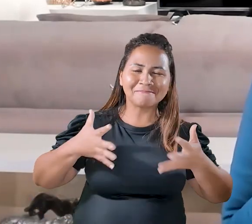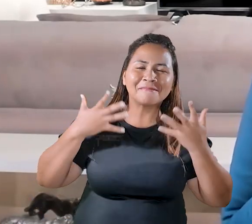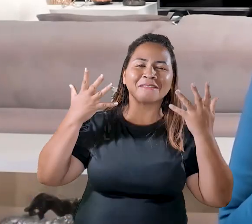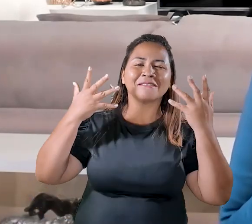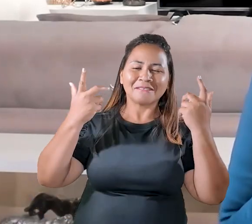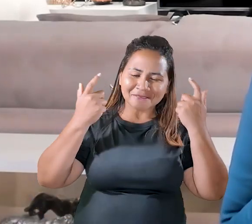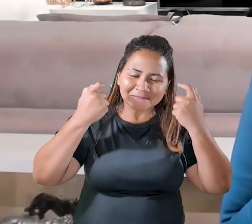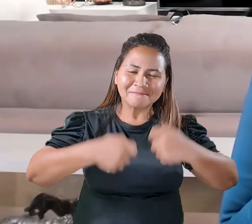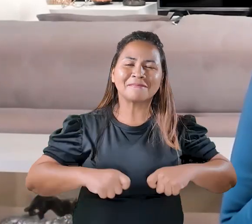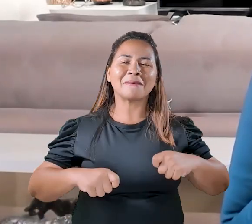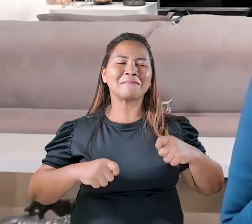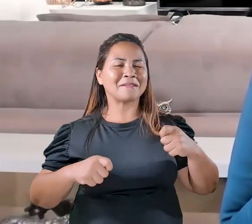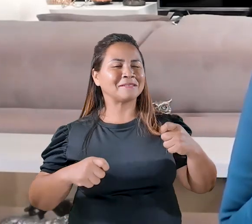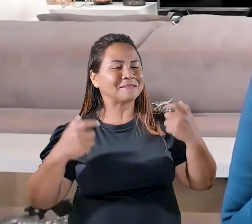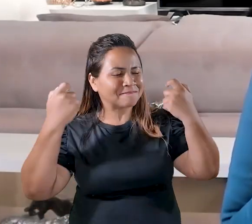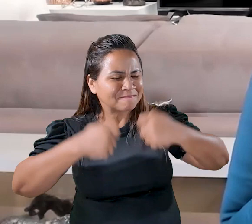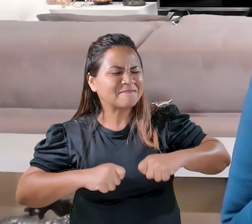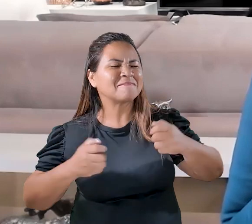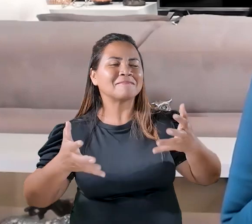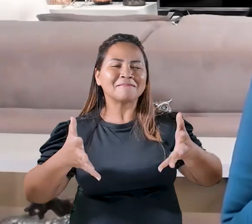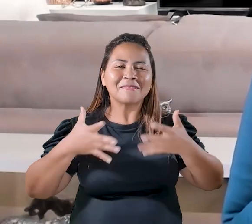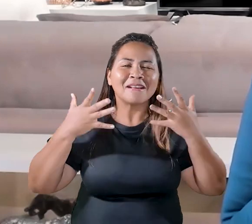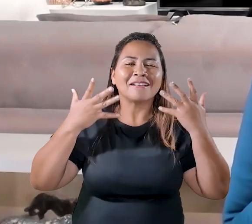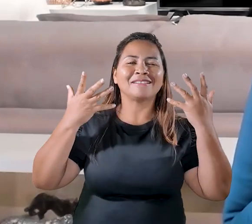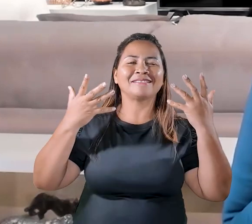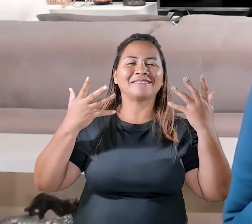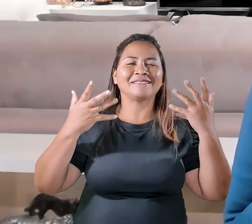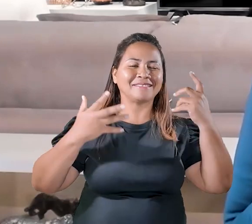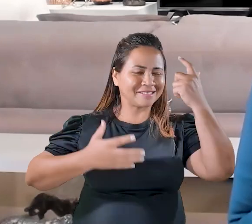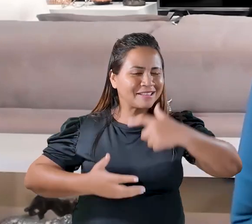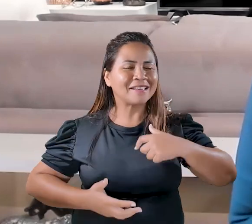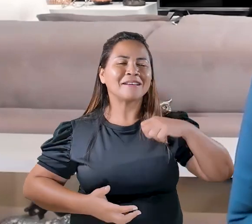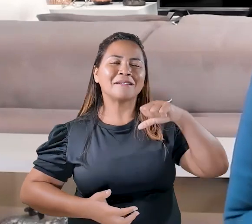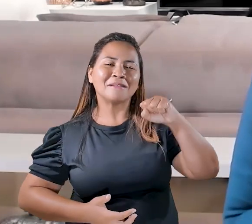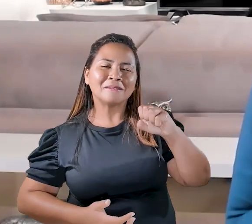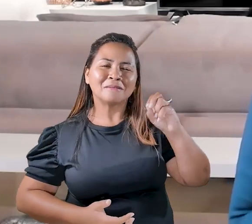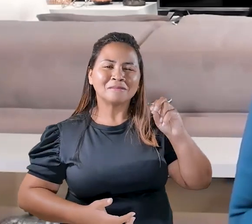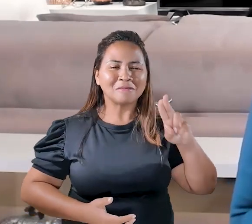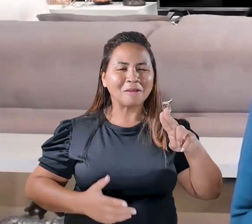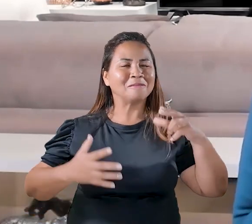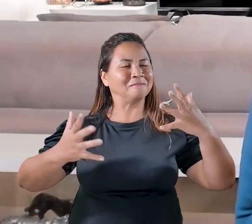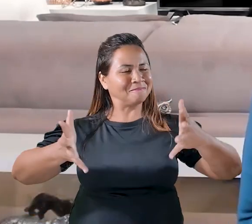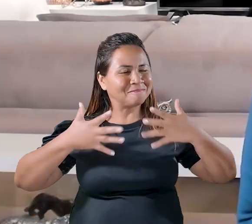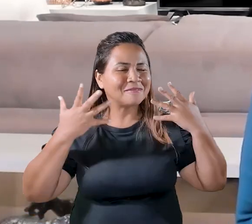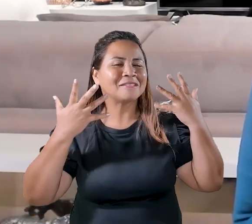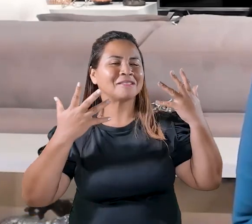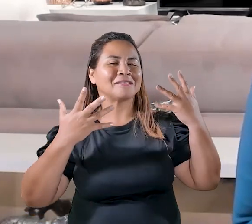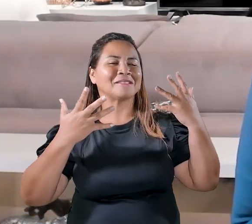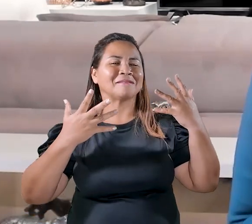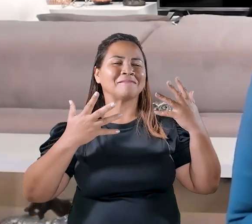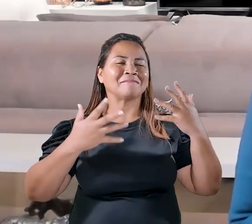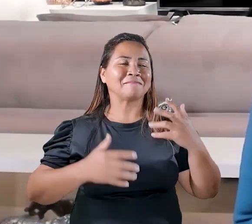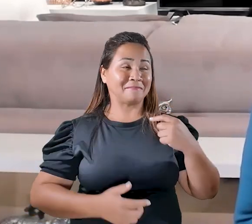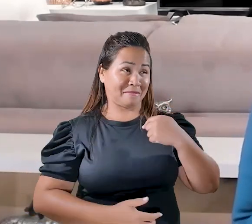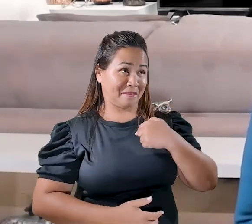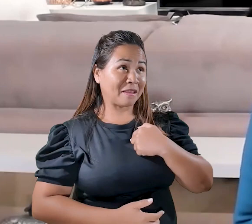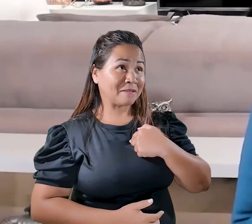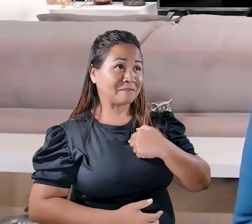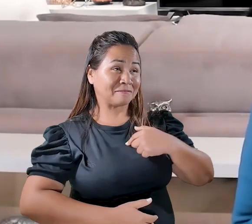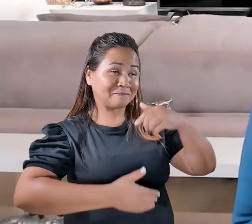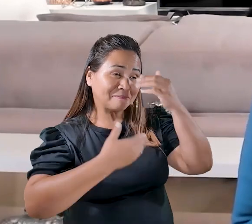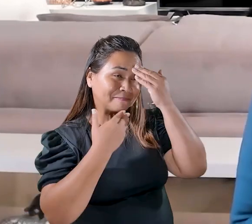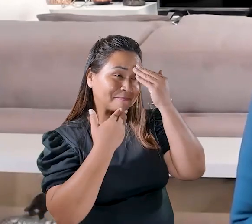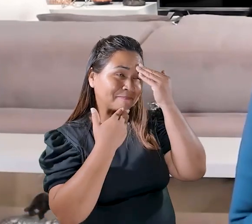Eu sou alegria. Eu sou alegria. Eu sou grato. Eu